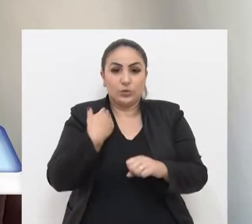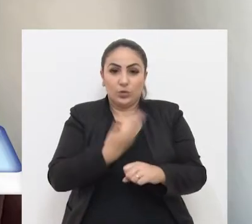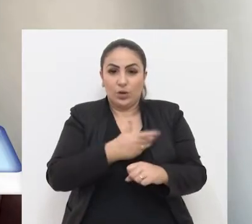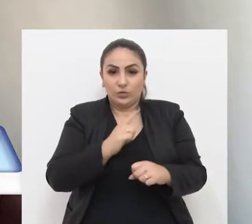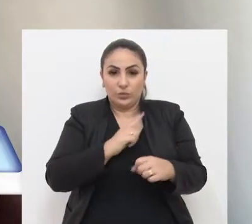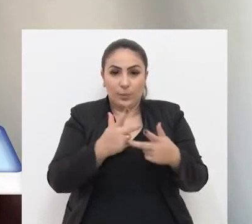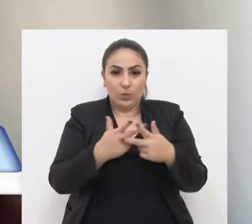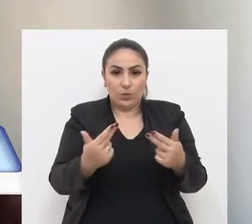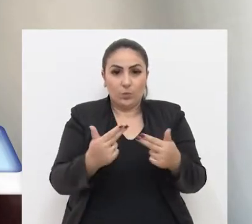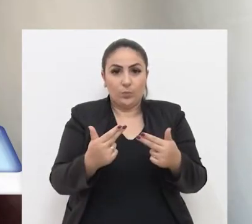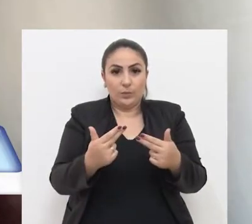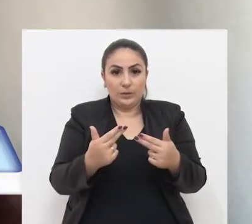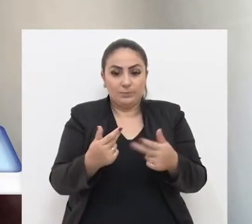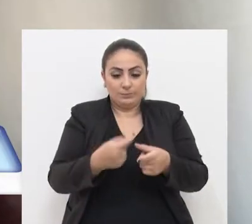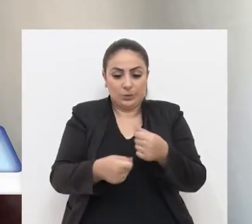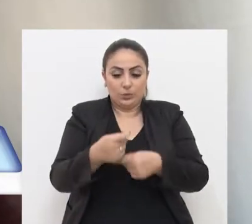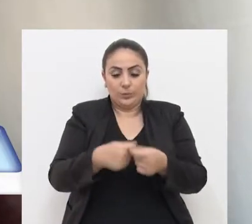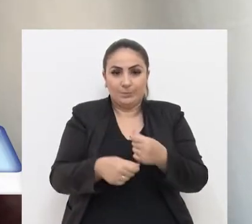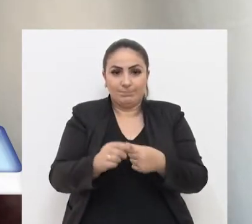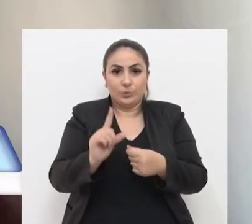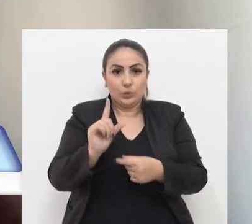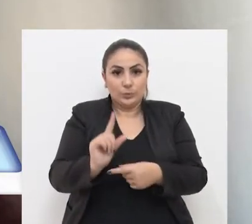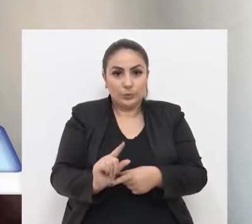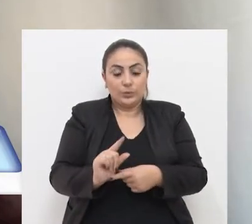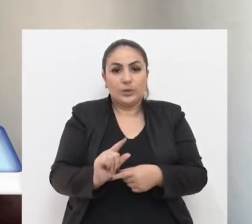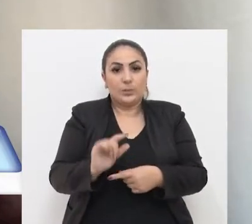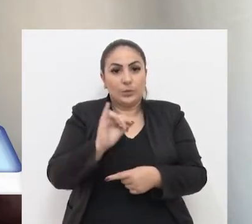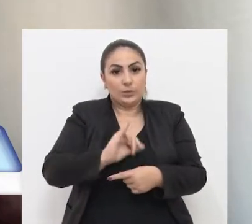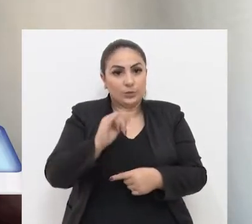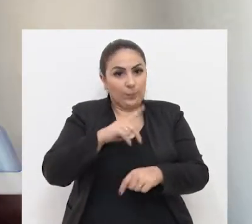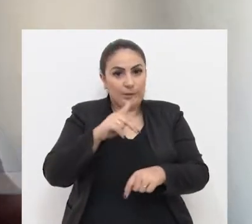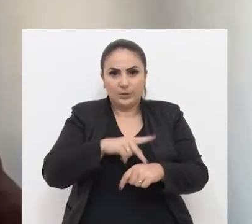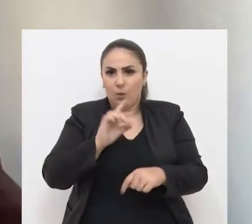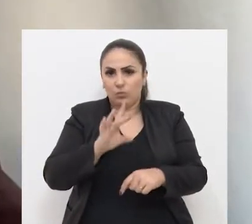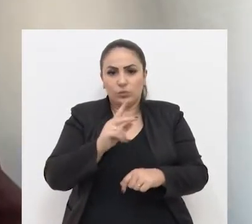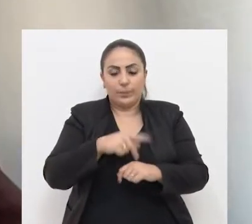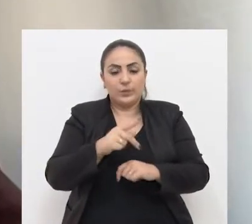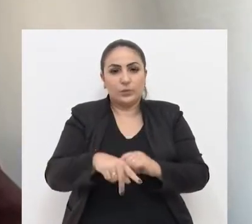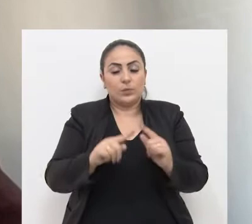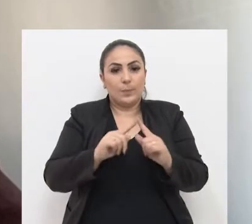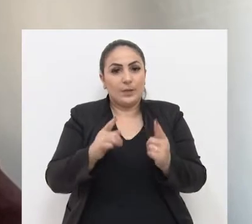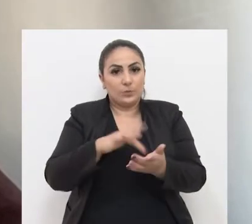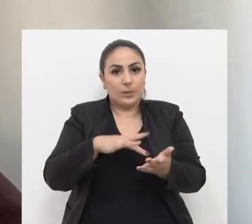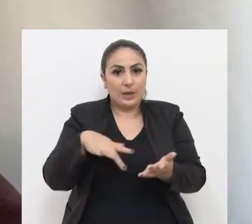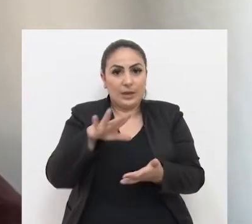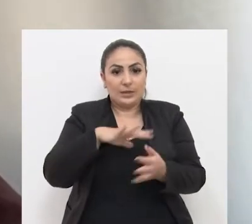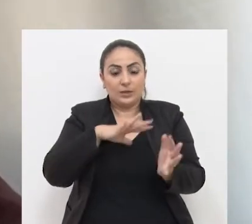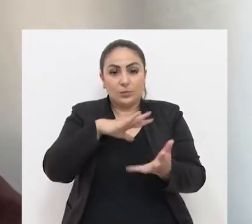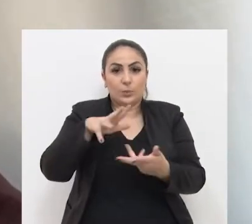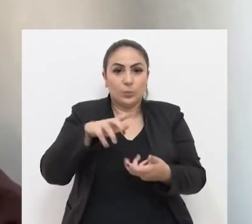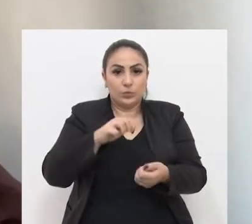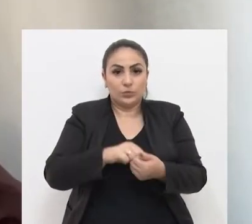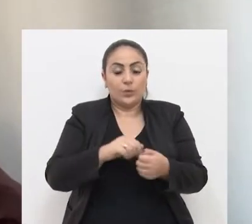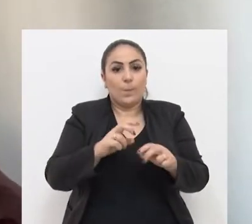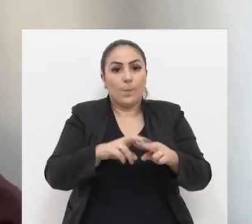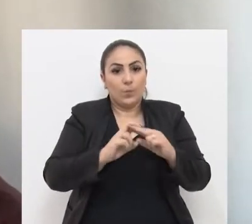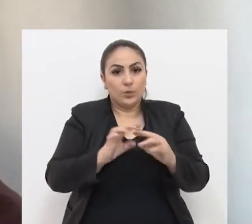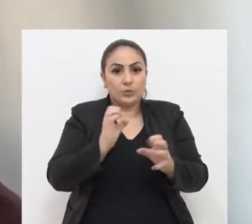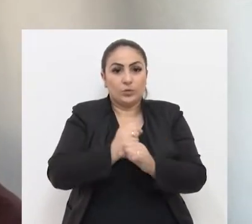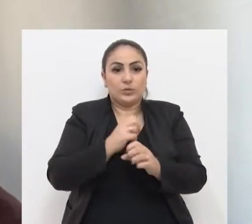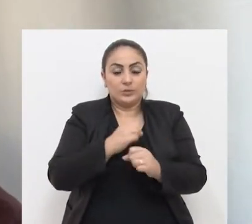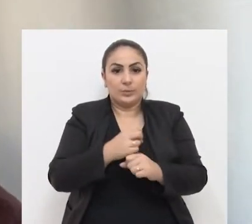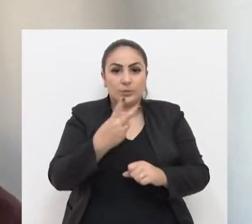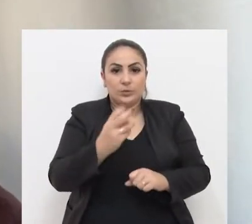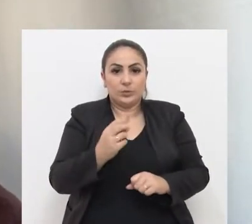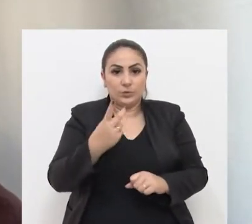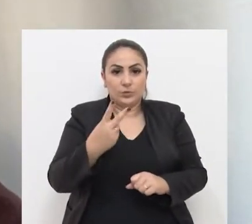nós tivemos uma recessão econômica muito importante no país, não só em Passo Fundo, mas é uma realidade mundial. Então, o